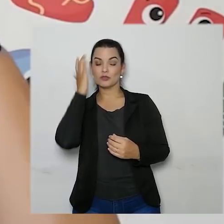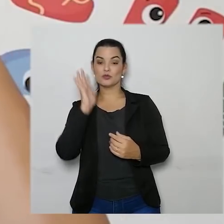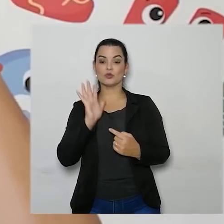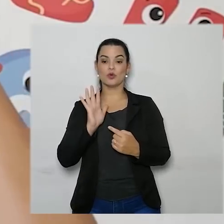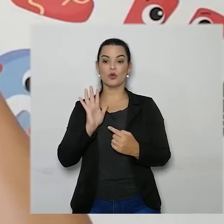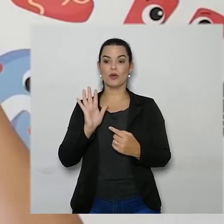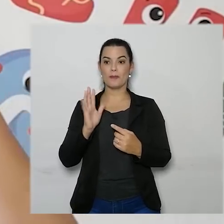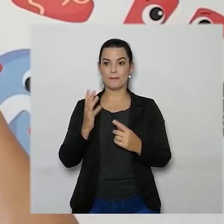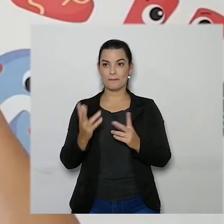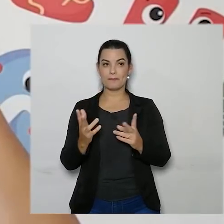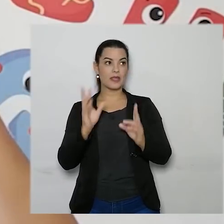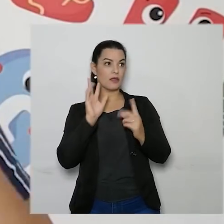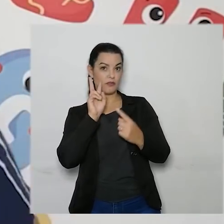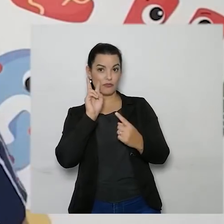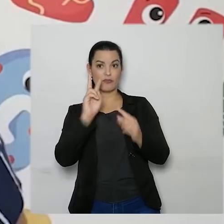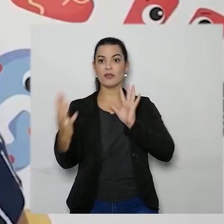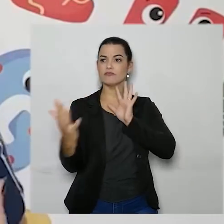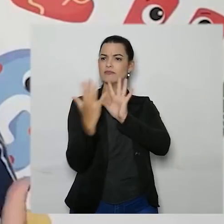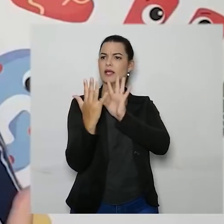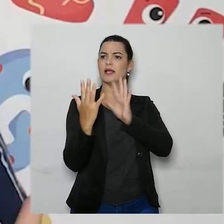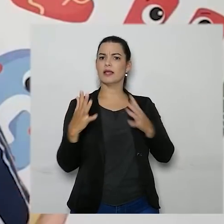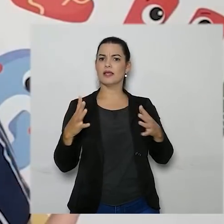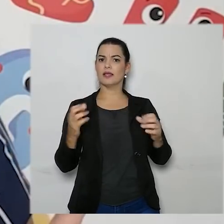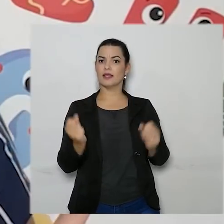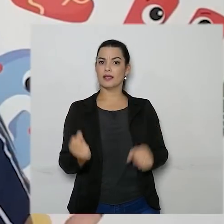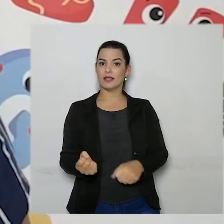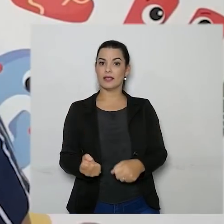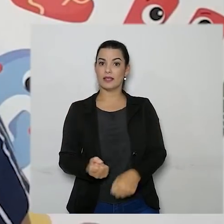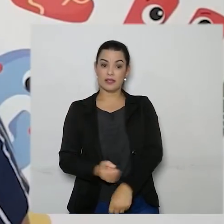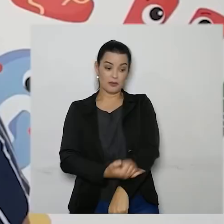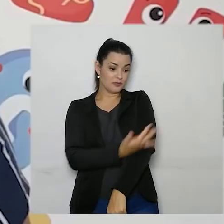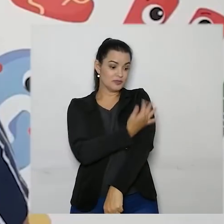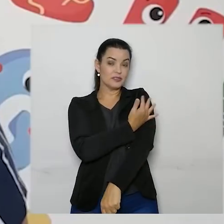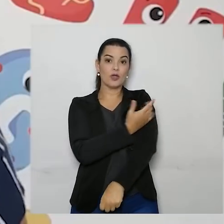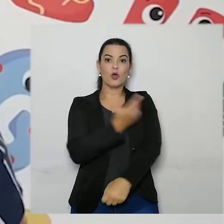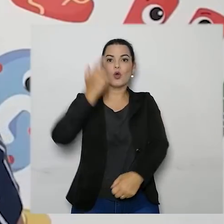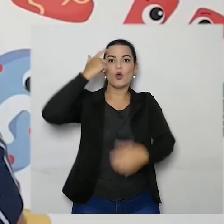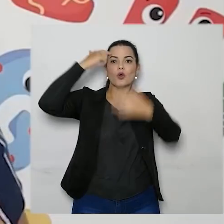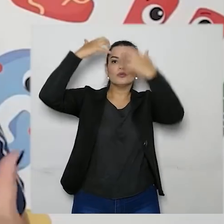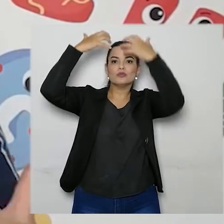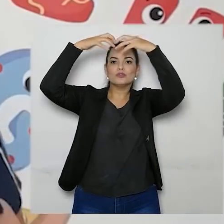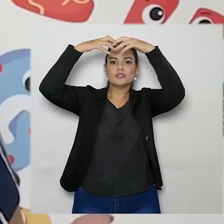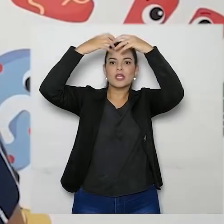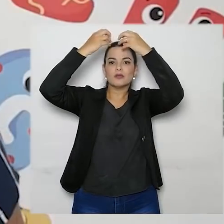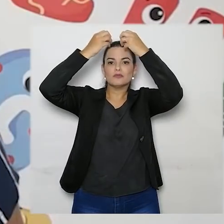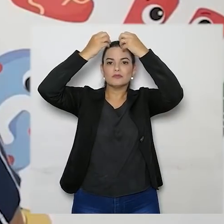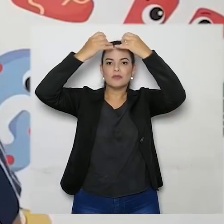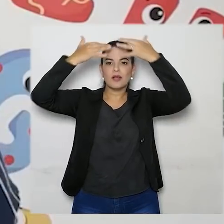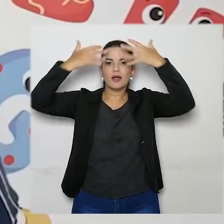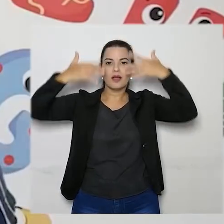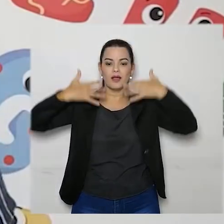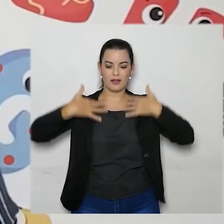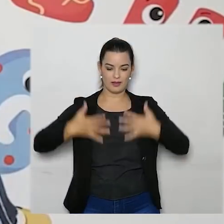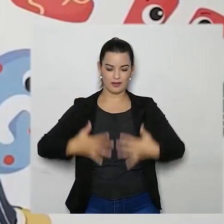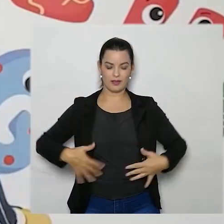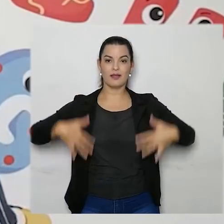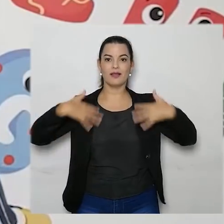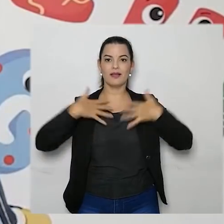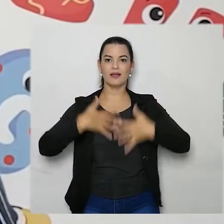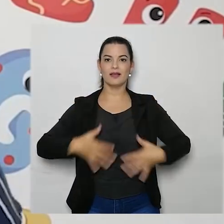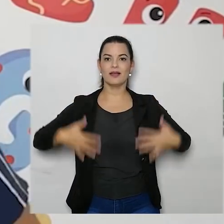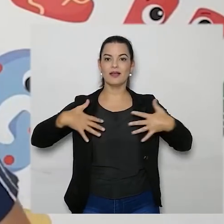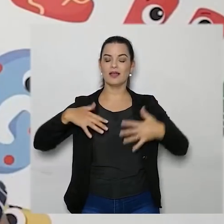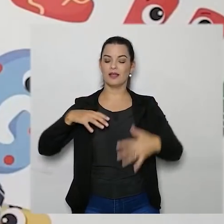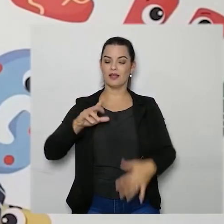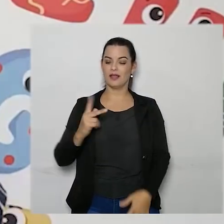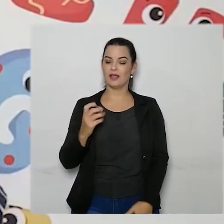o nosso cérebro, ele libera hormônios que faz com que o nosso corpo possa